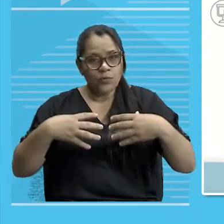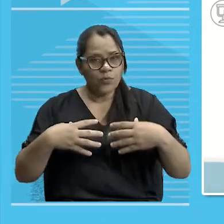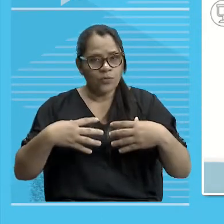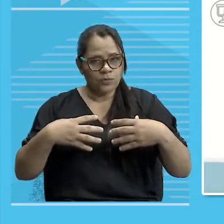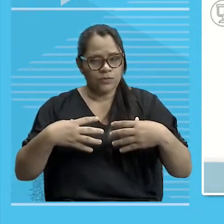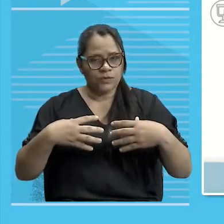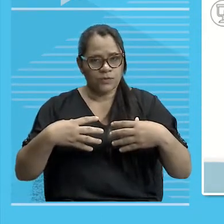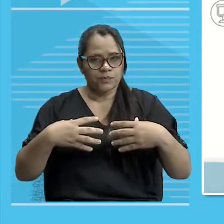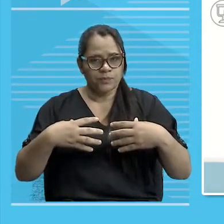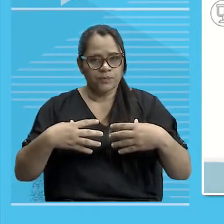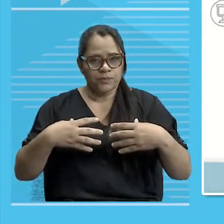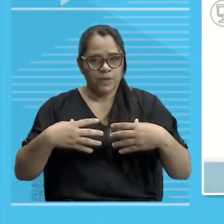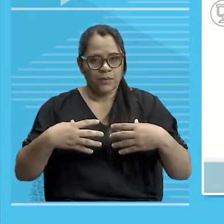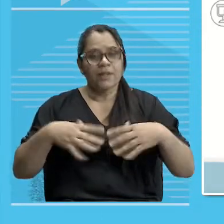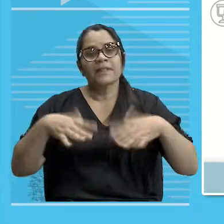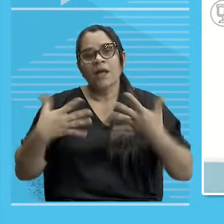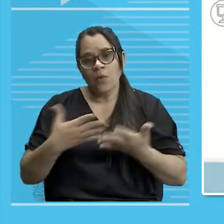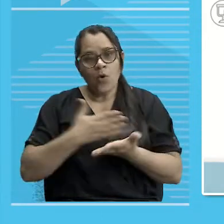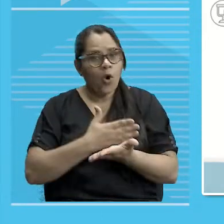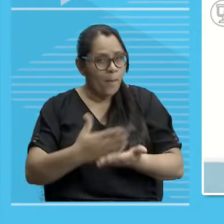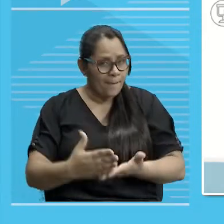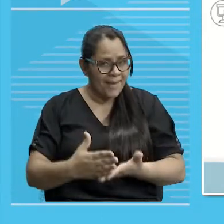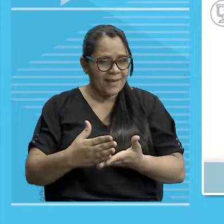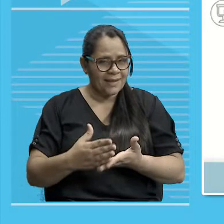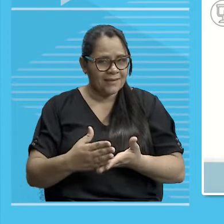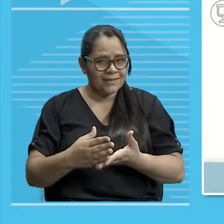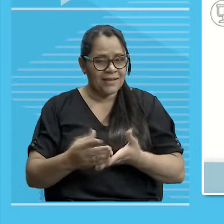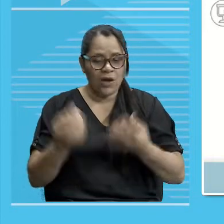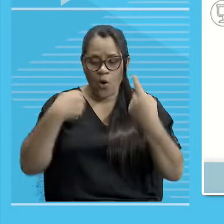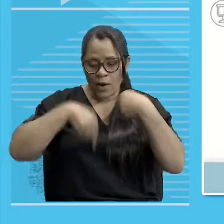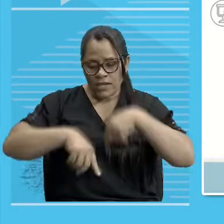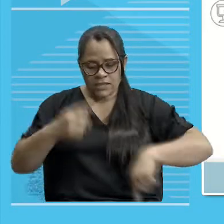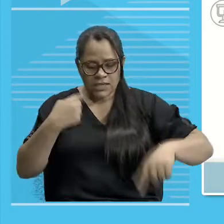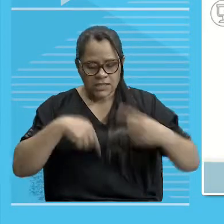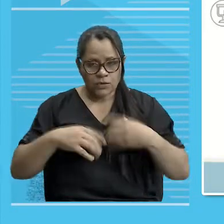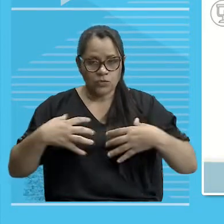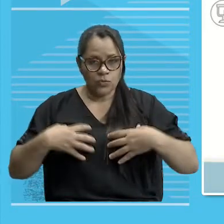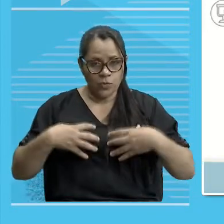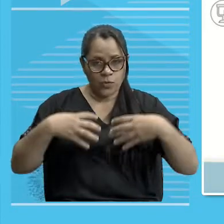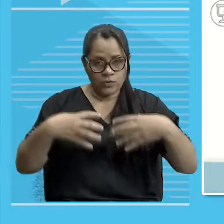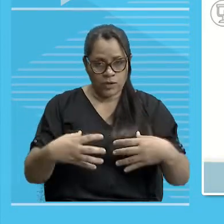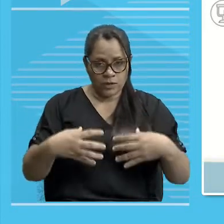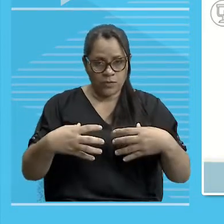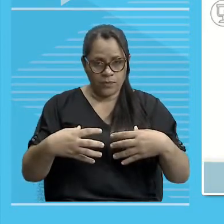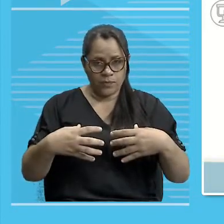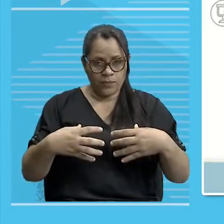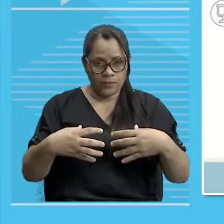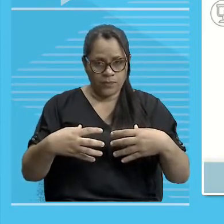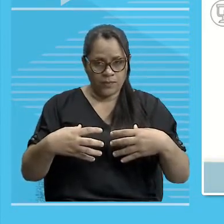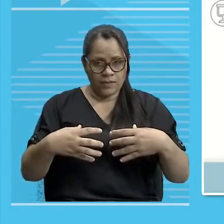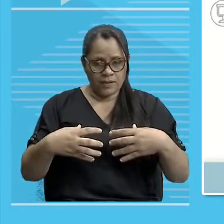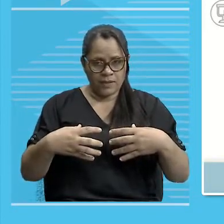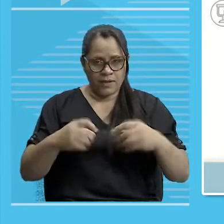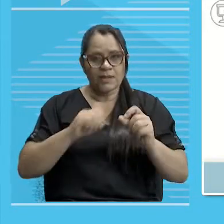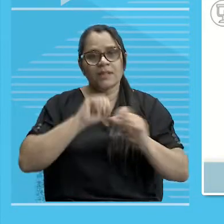pouquinho proeminente, vai começar a se formar. O bumbumzinho mais